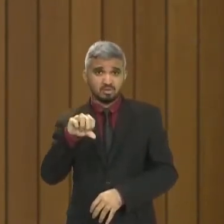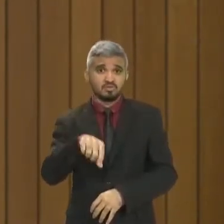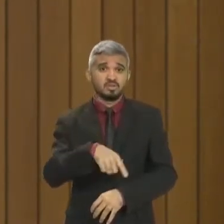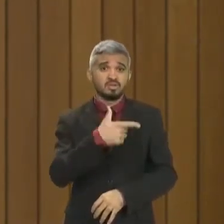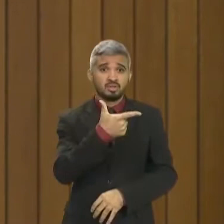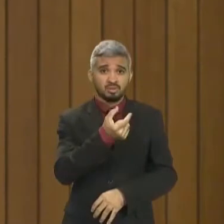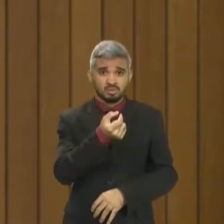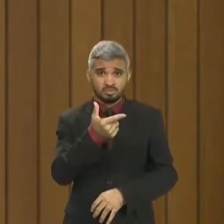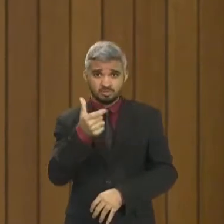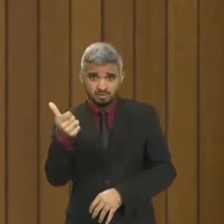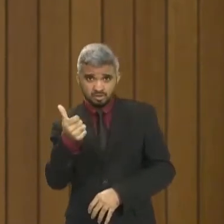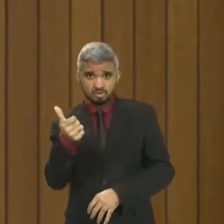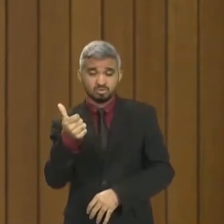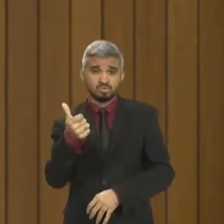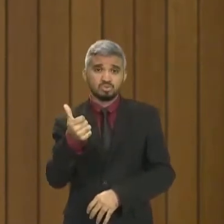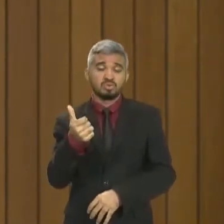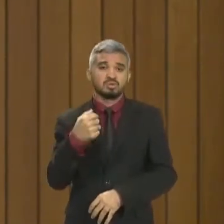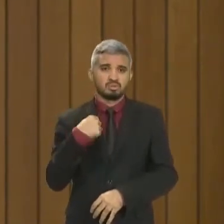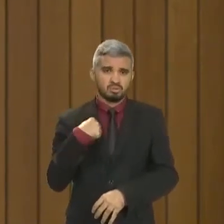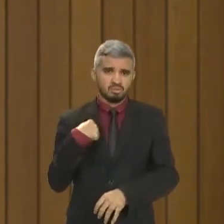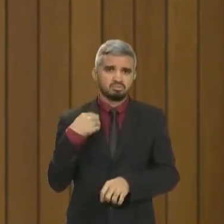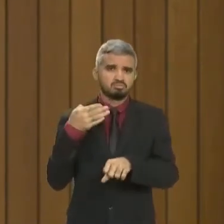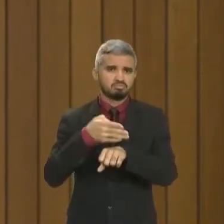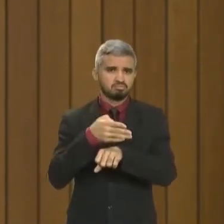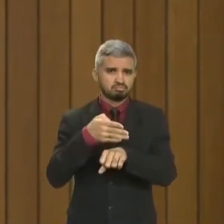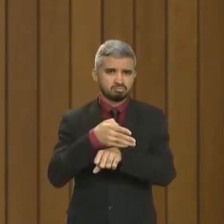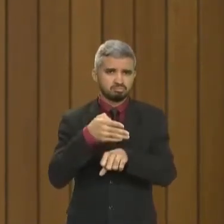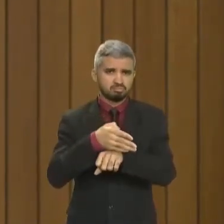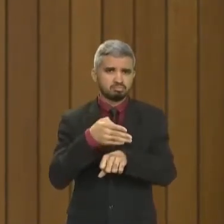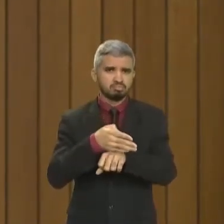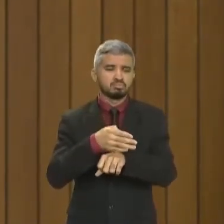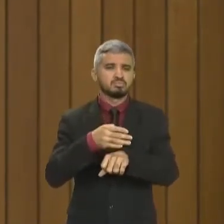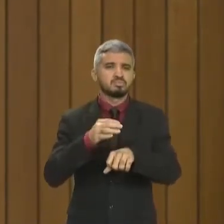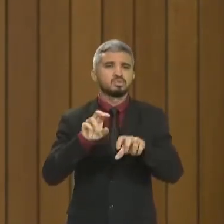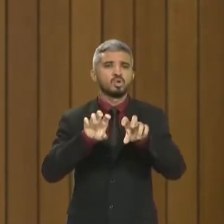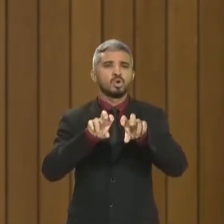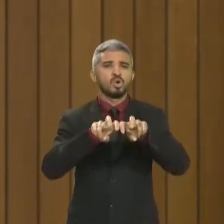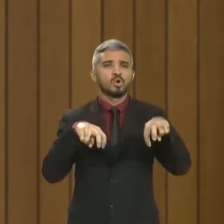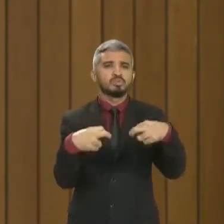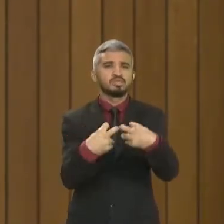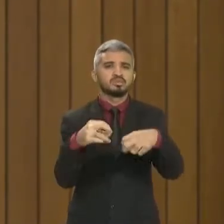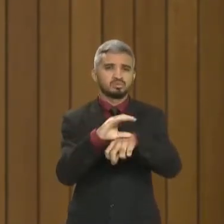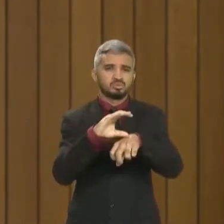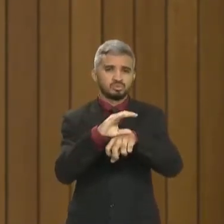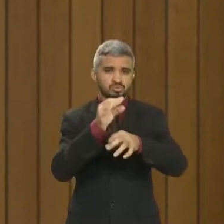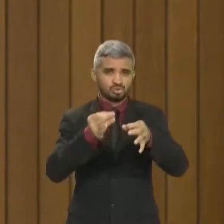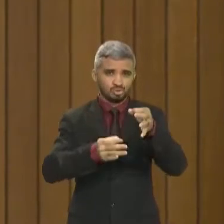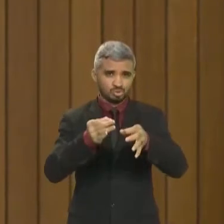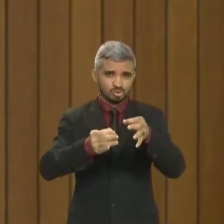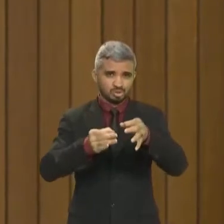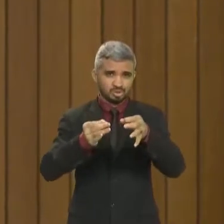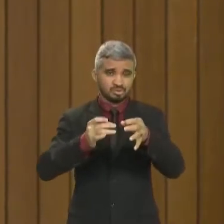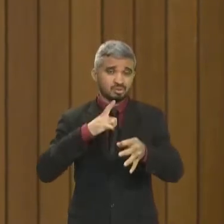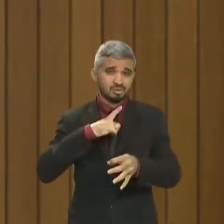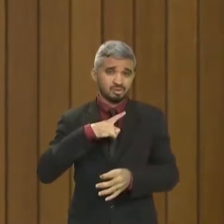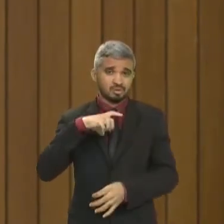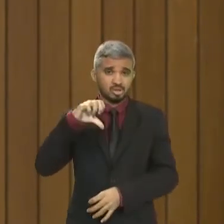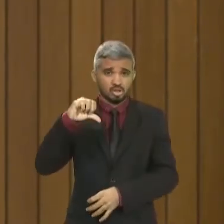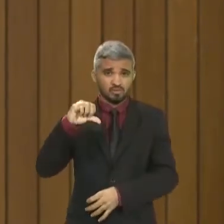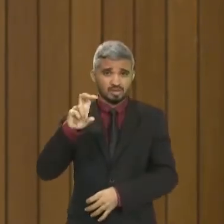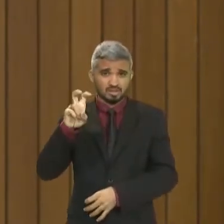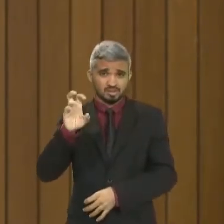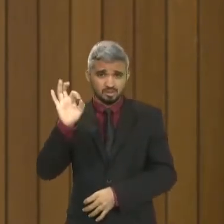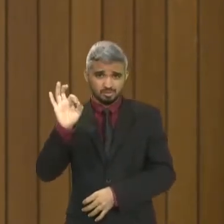2021, a gente pode falar tranquilamente que temos mais de 95% de comparecimento às sessões. Da